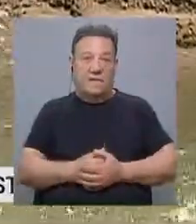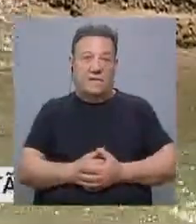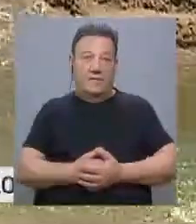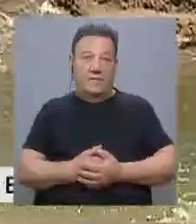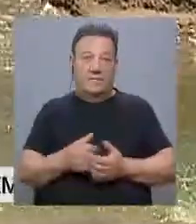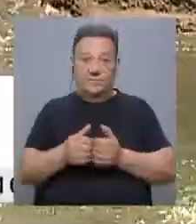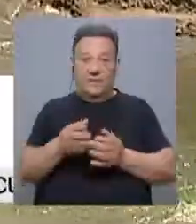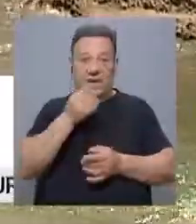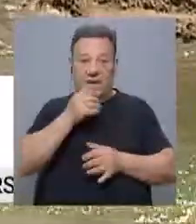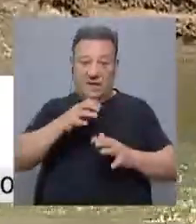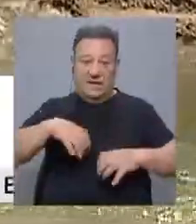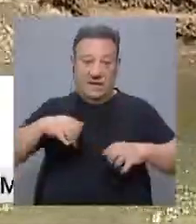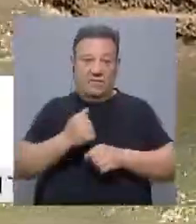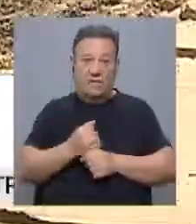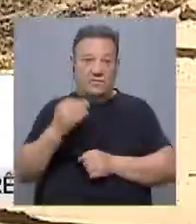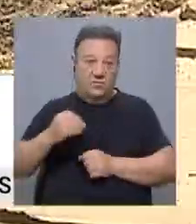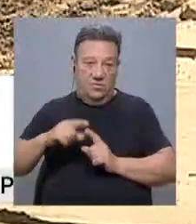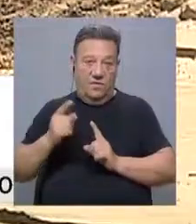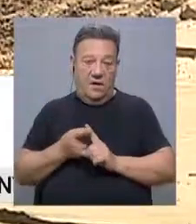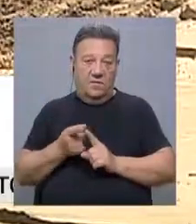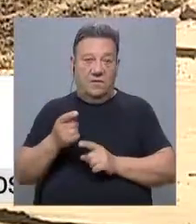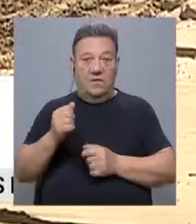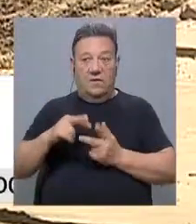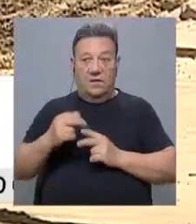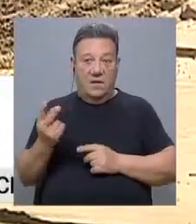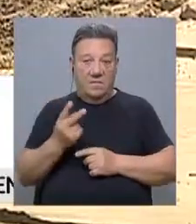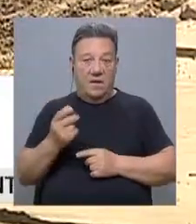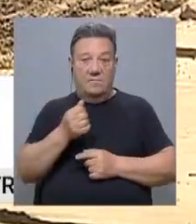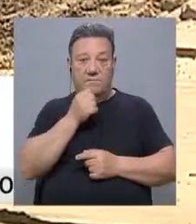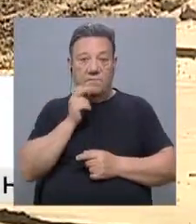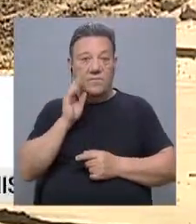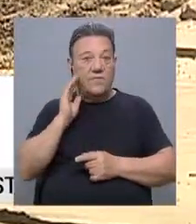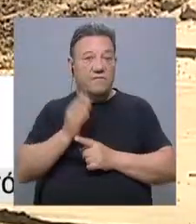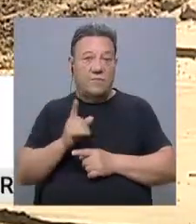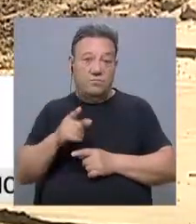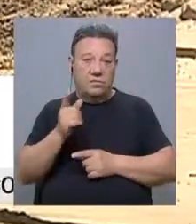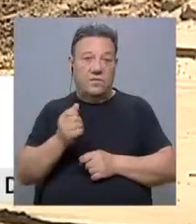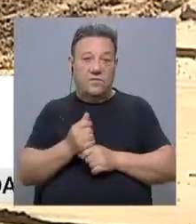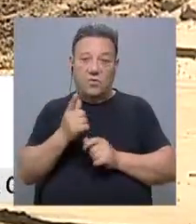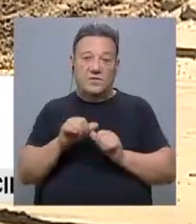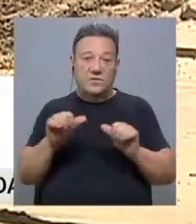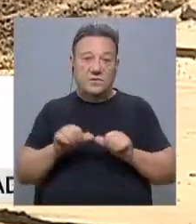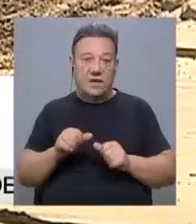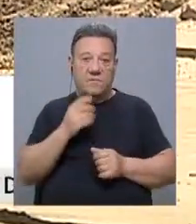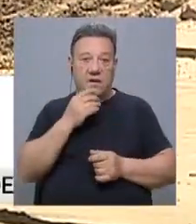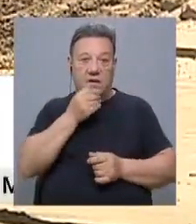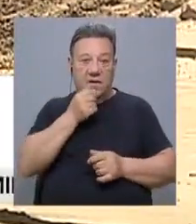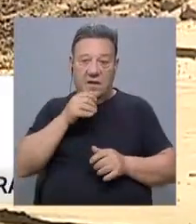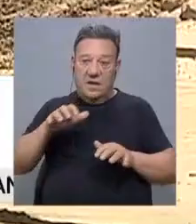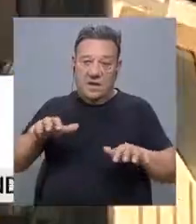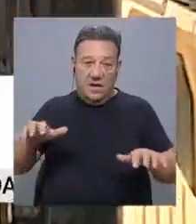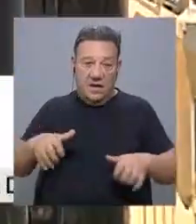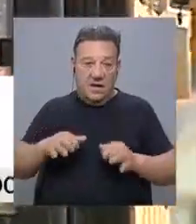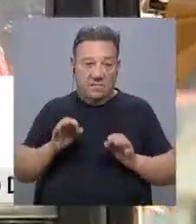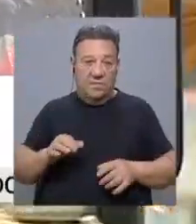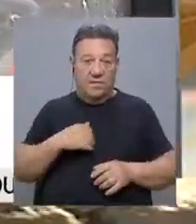A retirada da areia faz-se anualmente. Para as autarquias, a solução definitiva passaria por um sistema de dragagens. Enquanto não